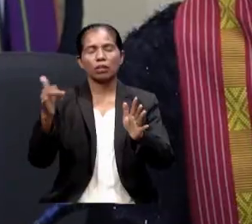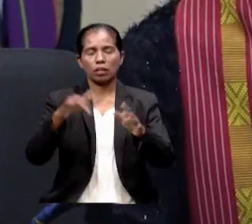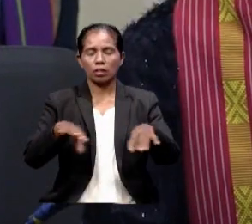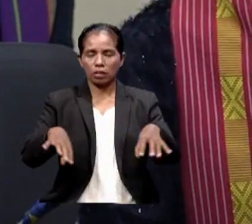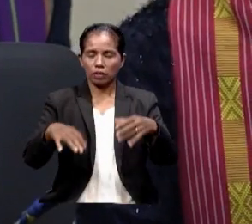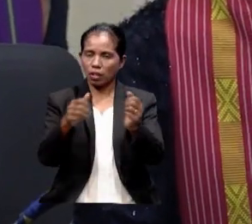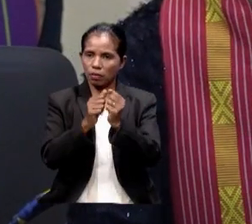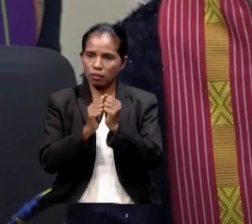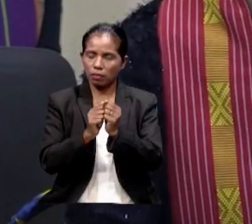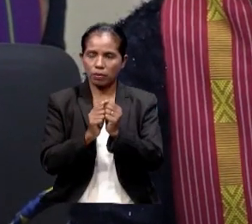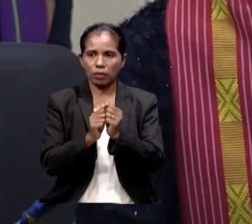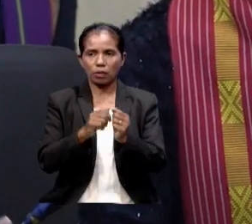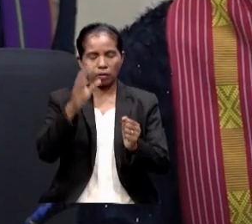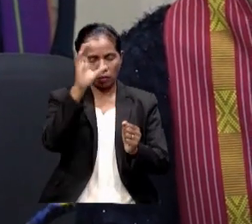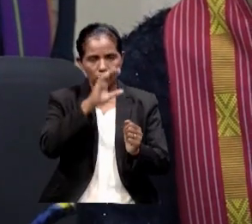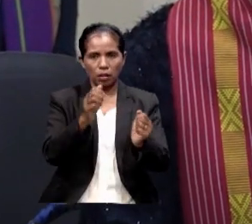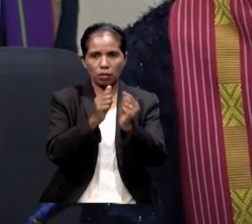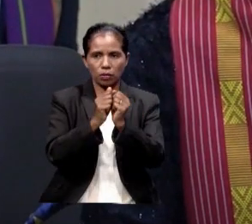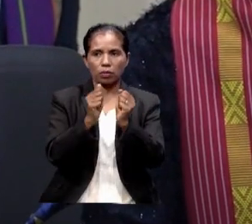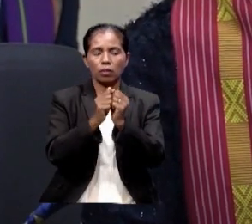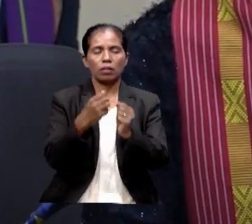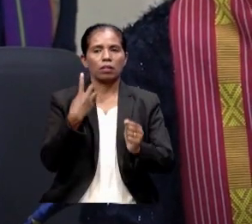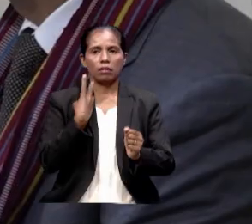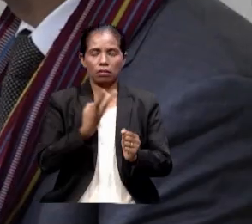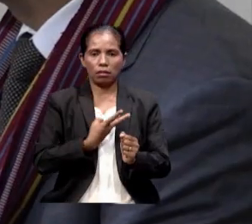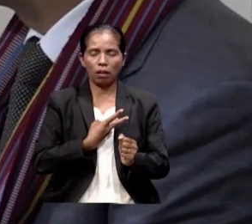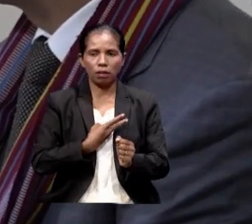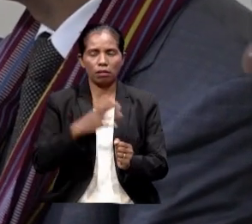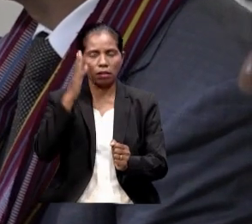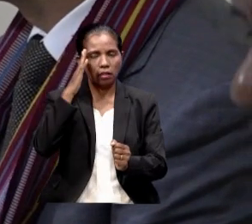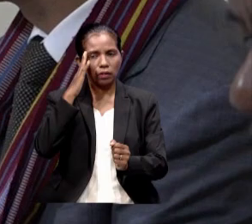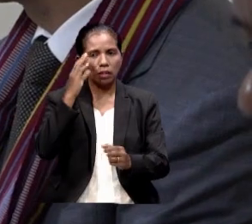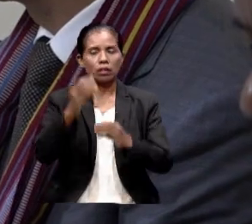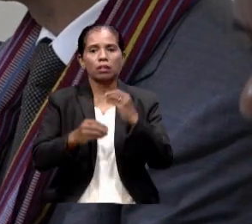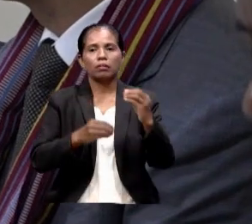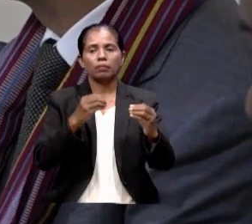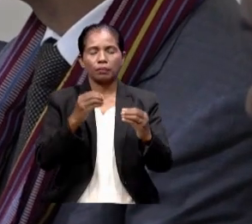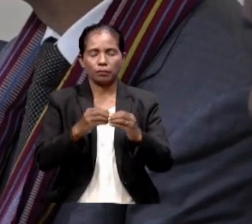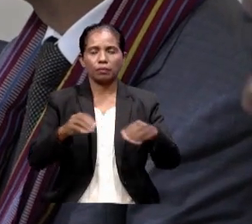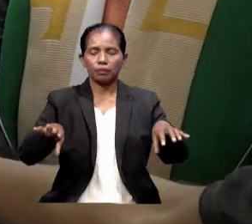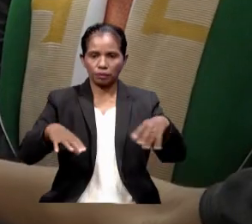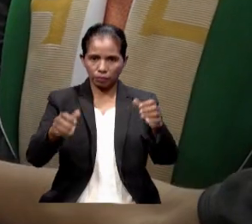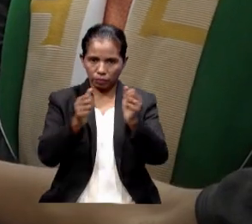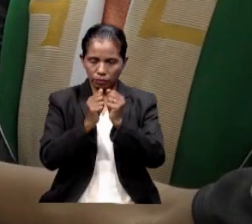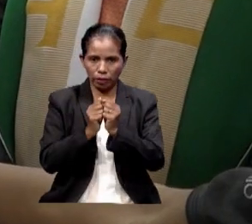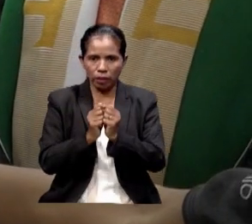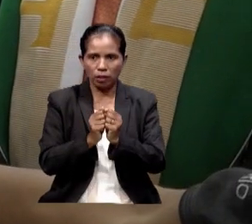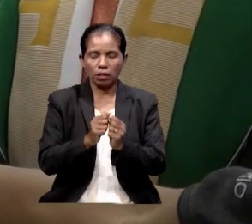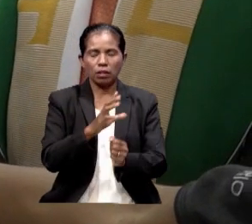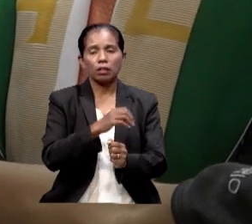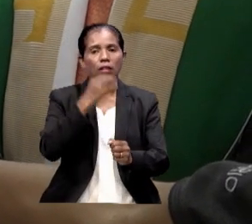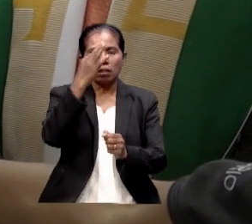no Buca Mutuguita, no então conaba cooperation e o